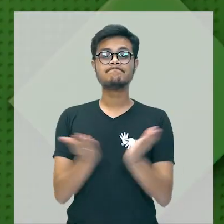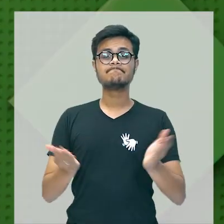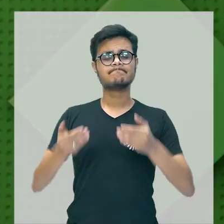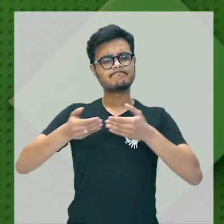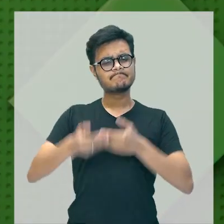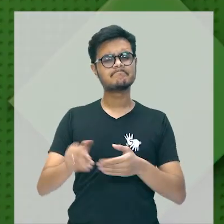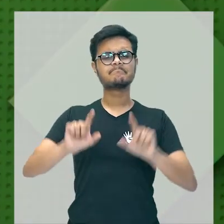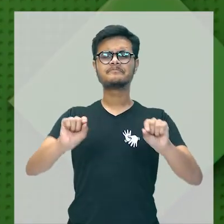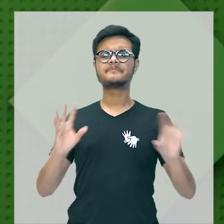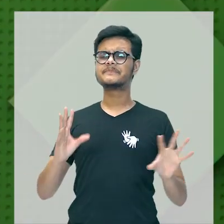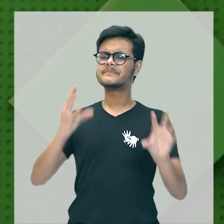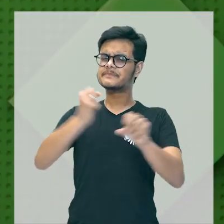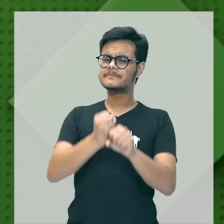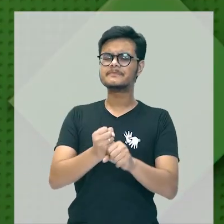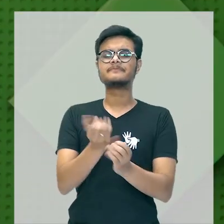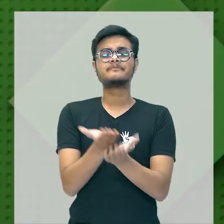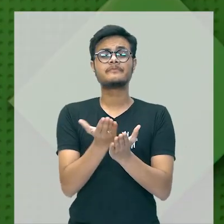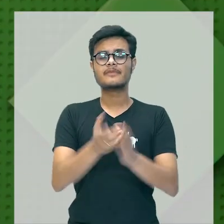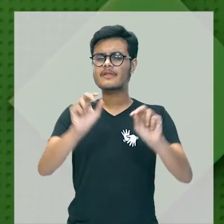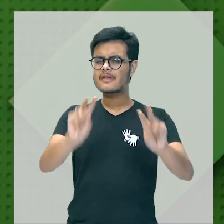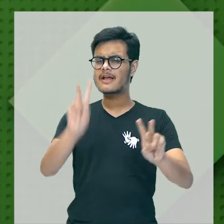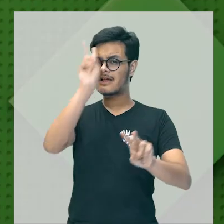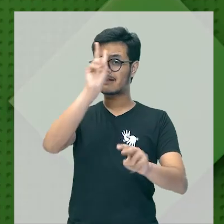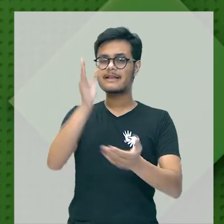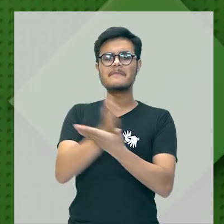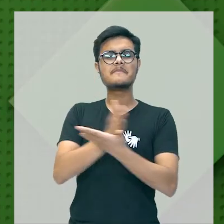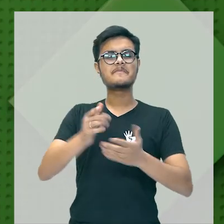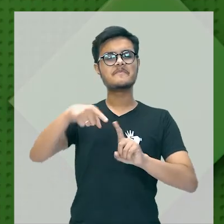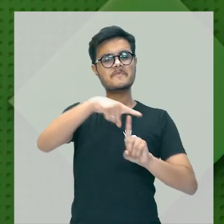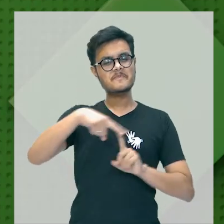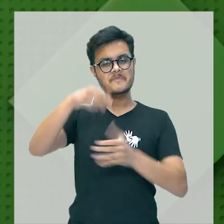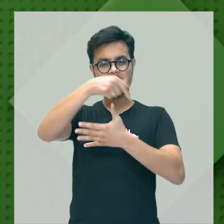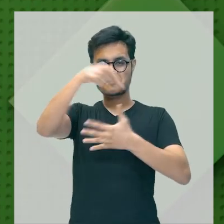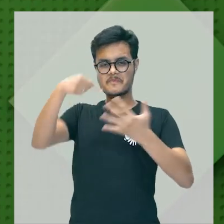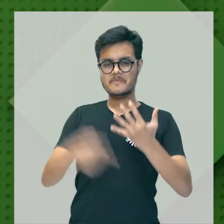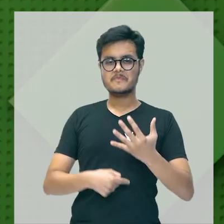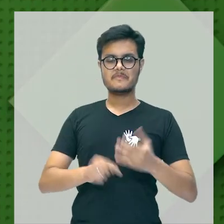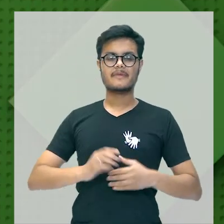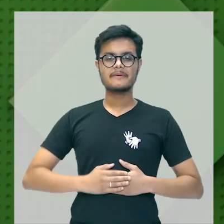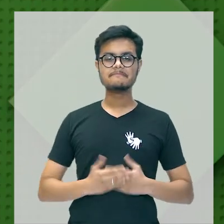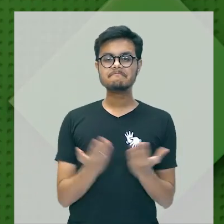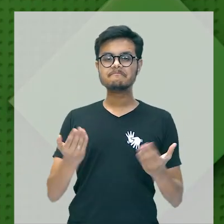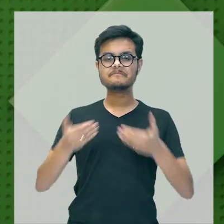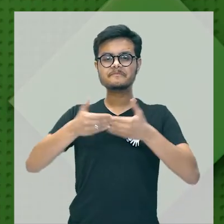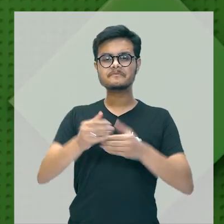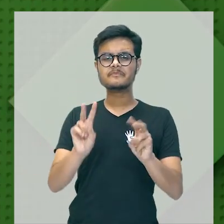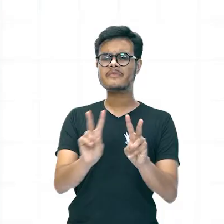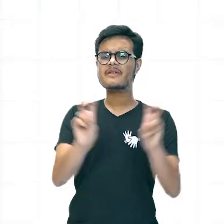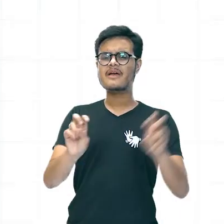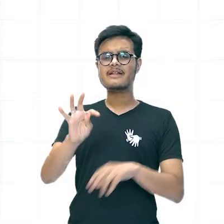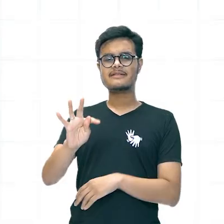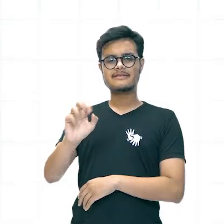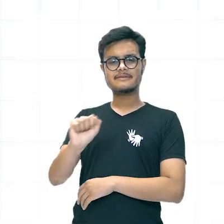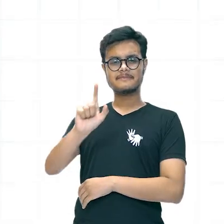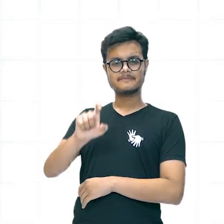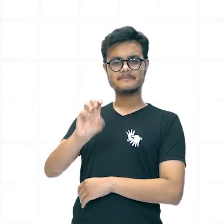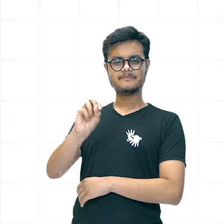Para darmos início à nossa revisão, vamos recapitular aí alguns conceitos. Para começar, vamos falar um pouco sobre